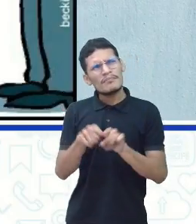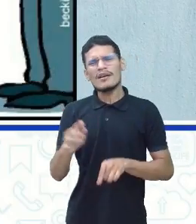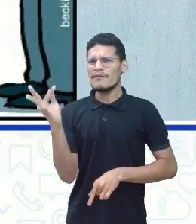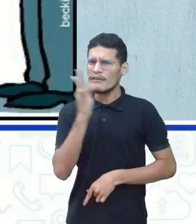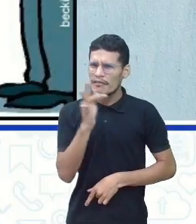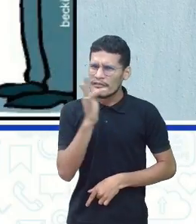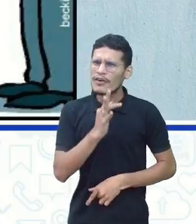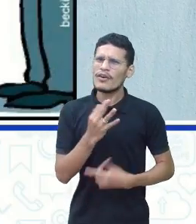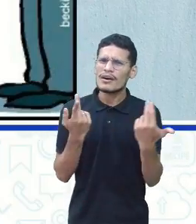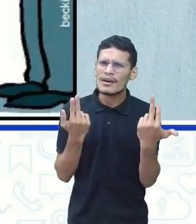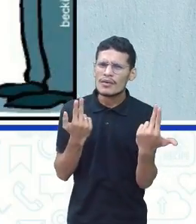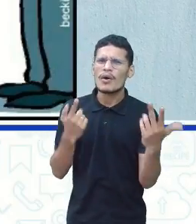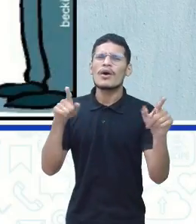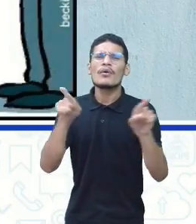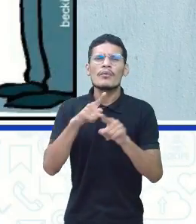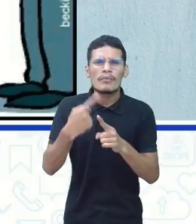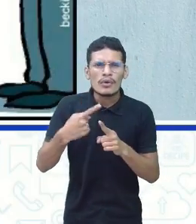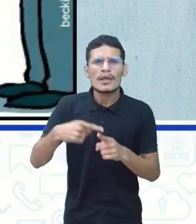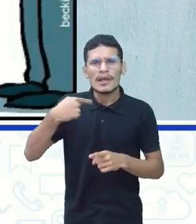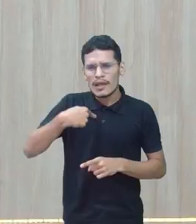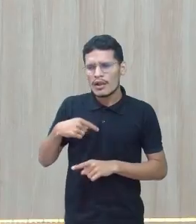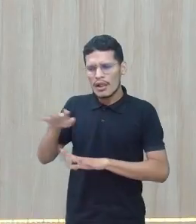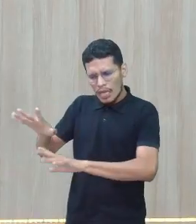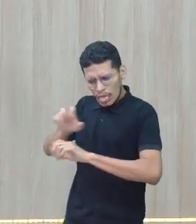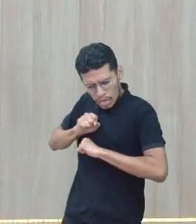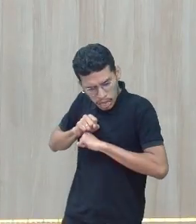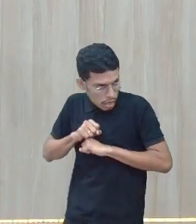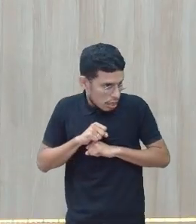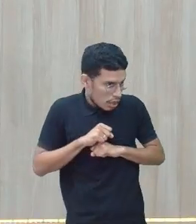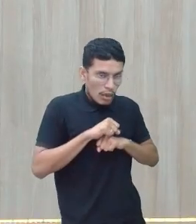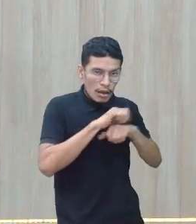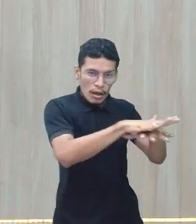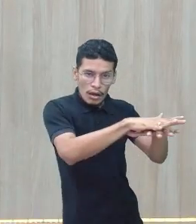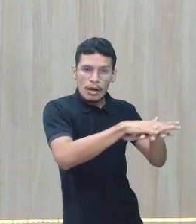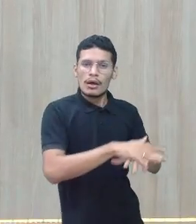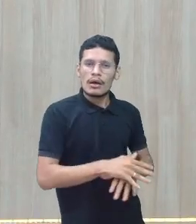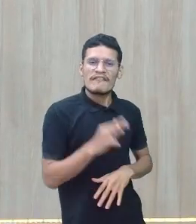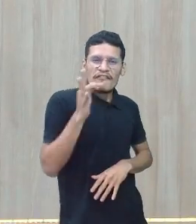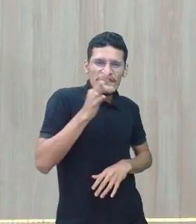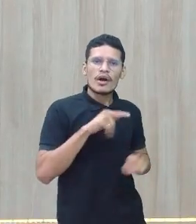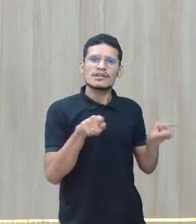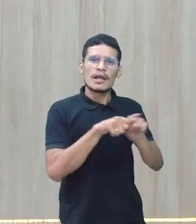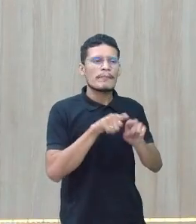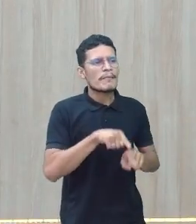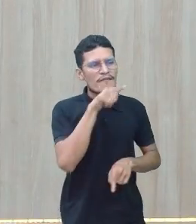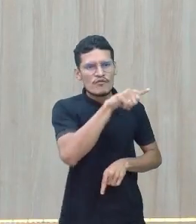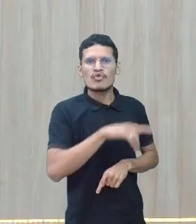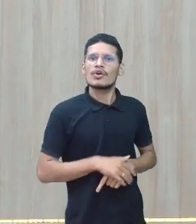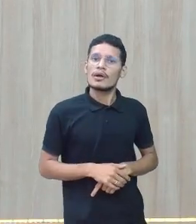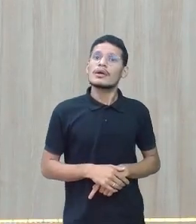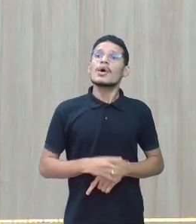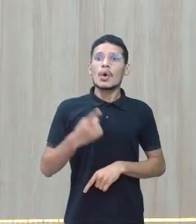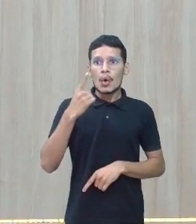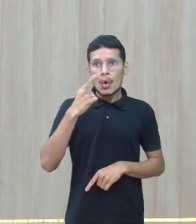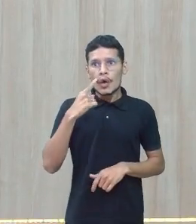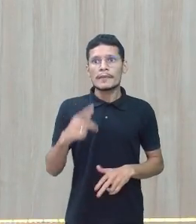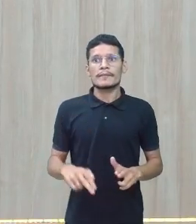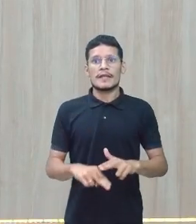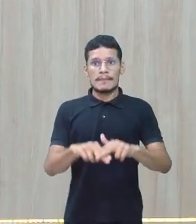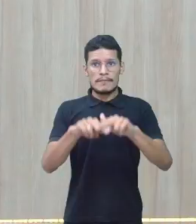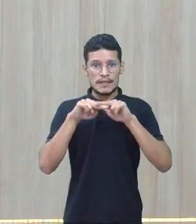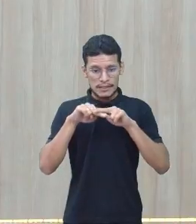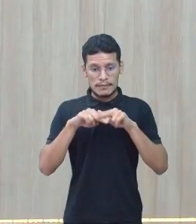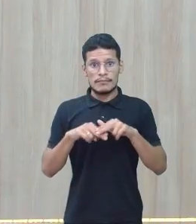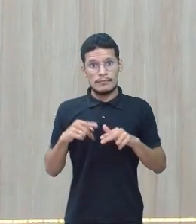sou fofocólatra, porque eu também fui contaminado e agora eu estou fazendo a fofoca da minha mãe para você. Então perceba que o que